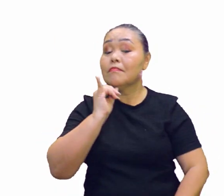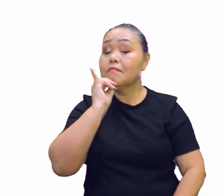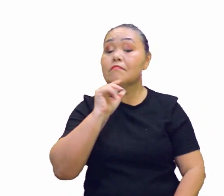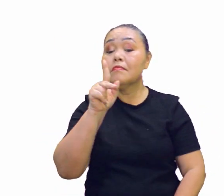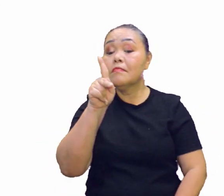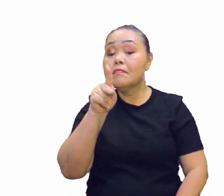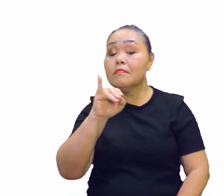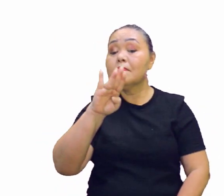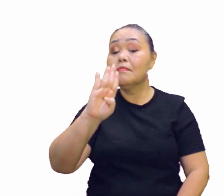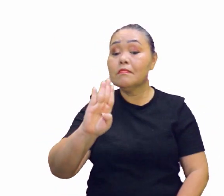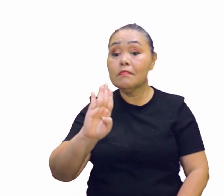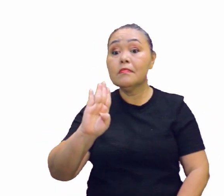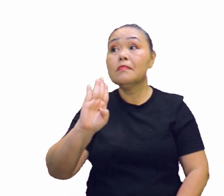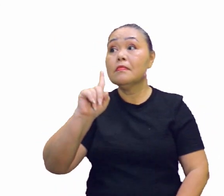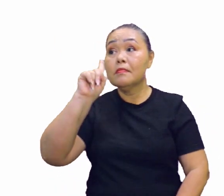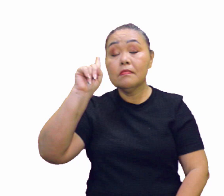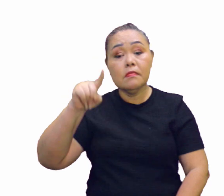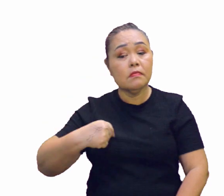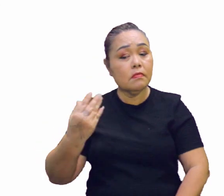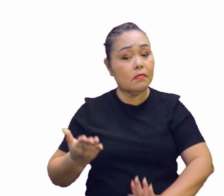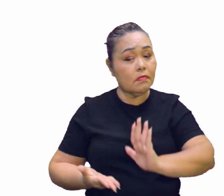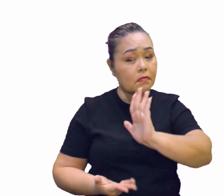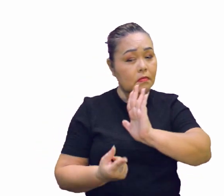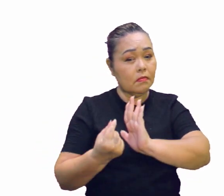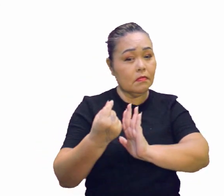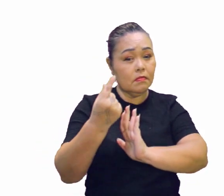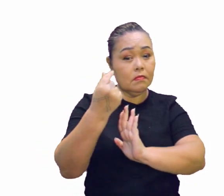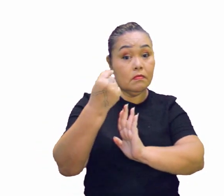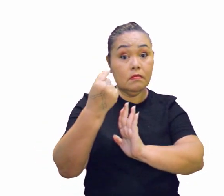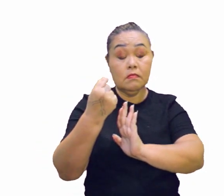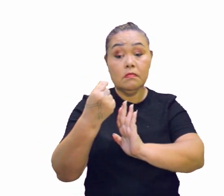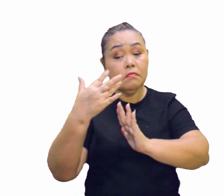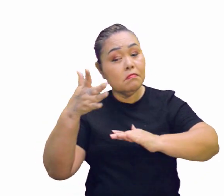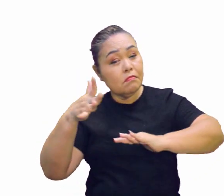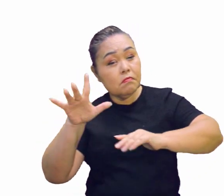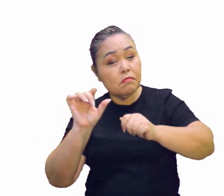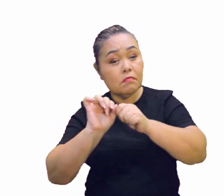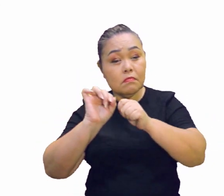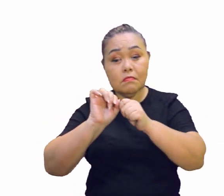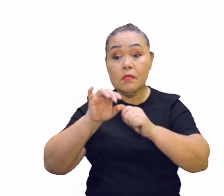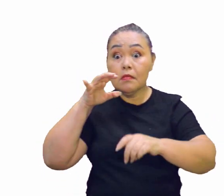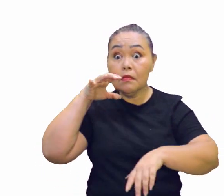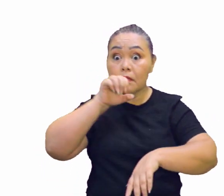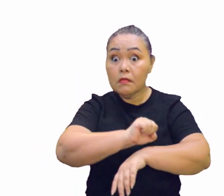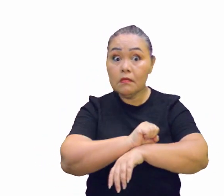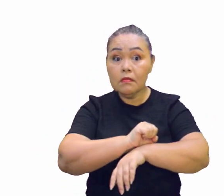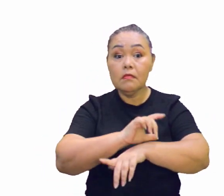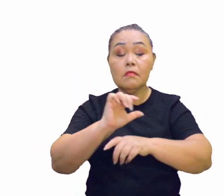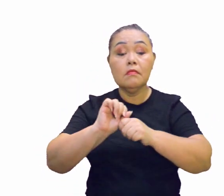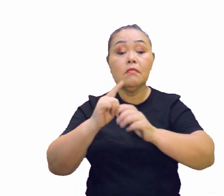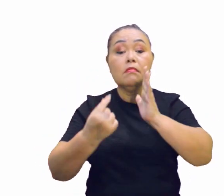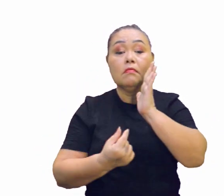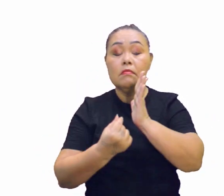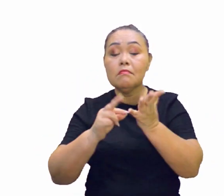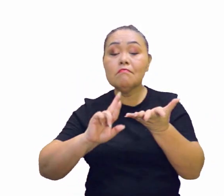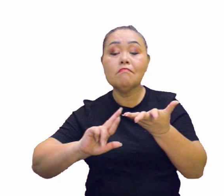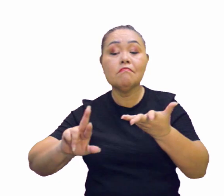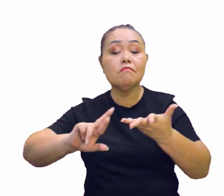exemplo, PIB expressivo, crescimento econômico relativamente acelerado, uma